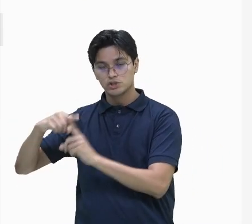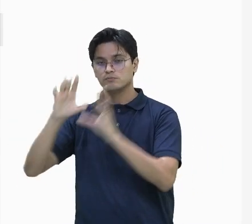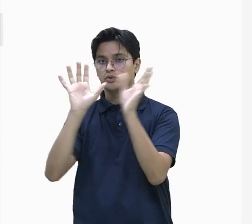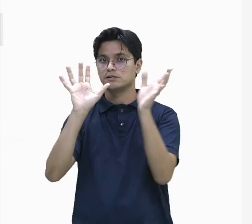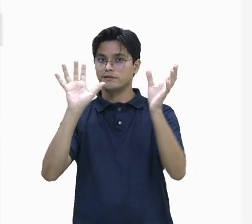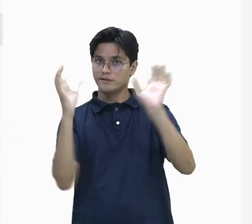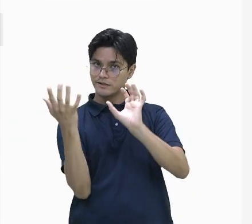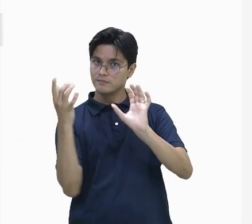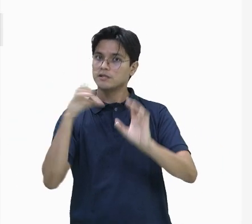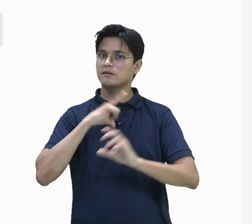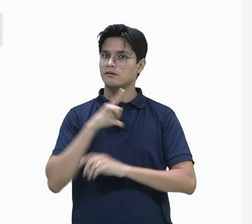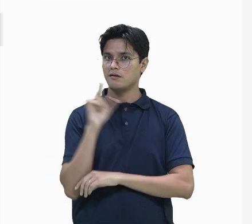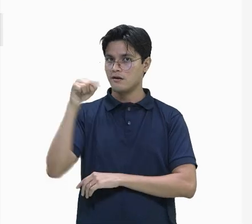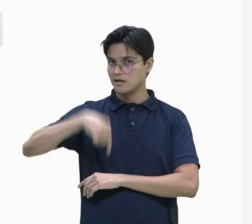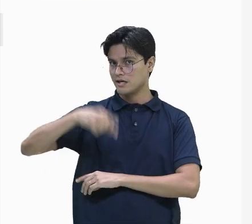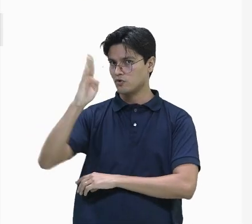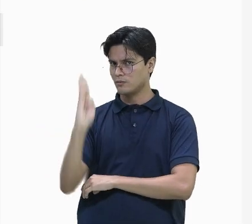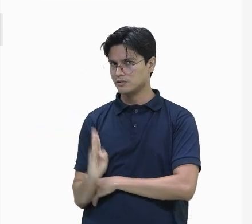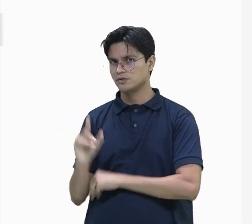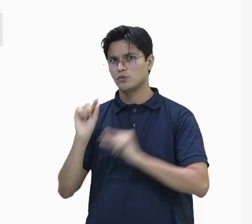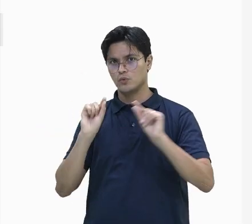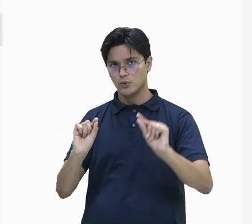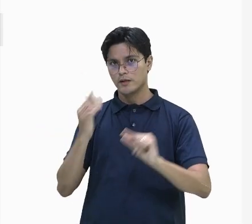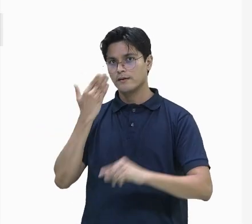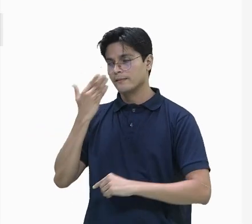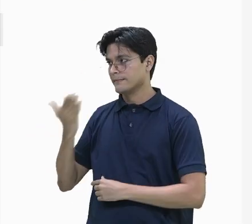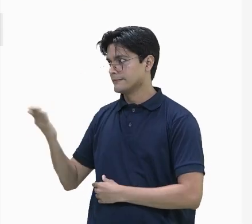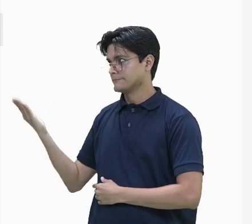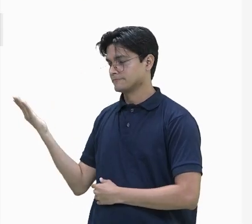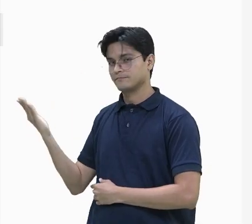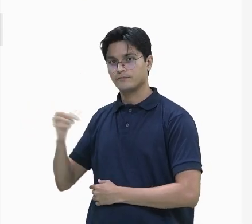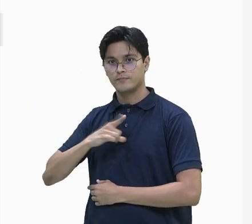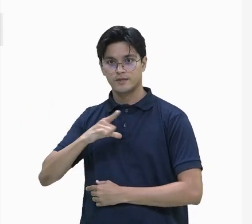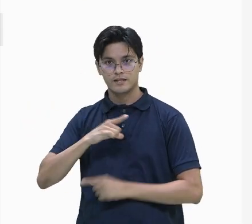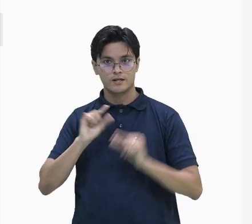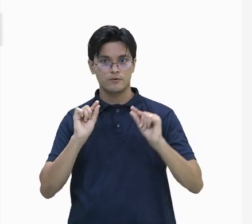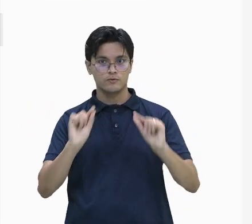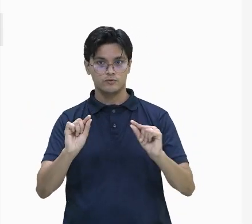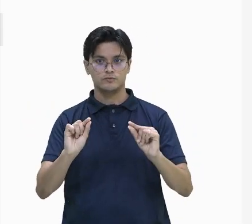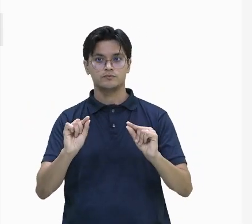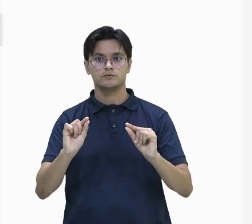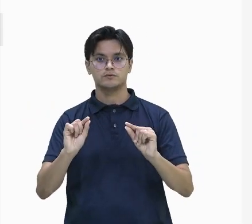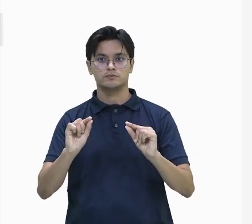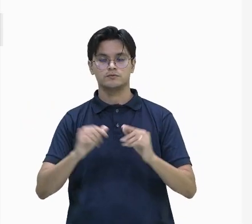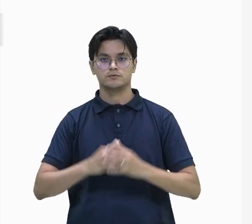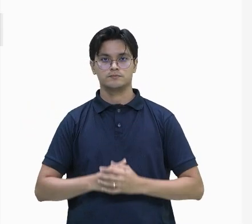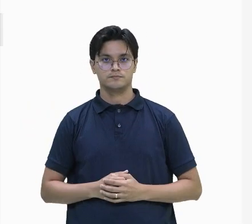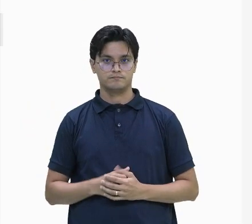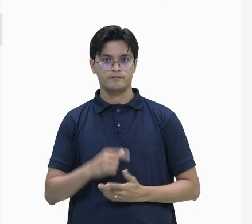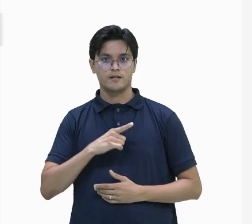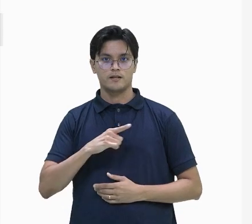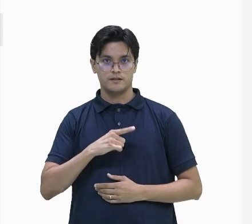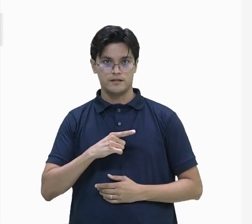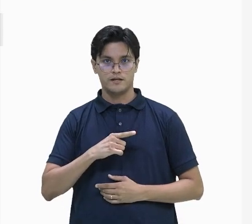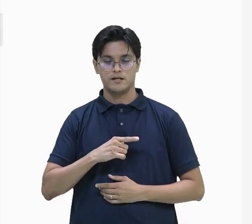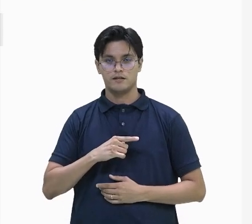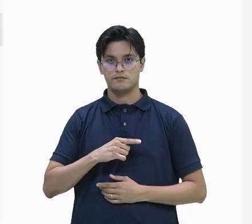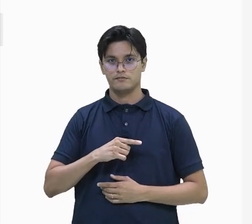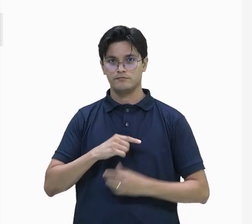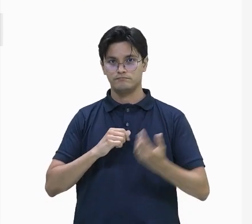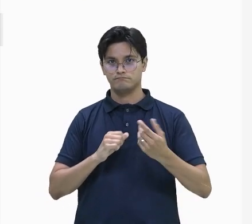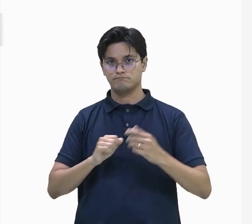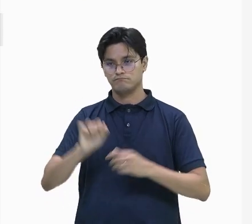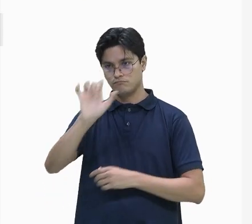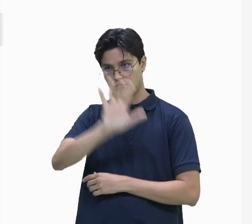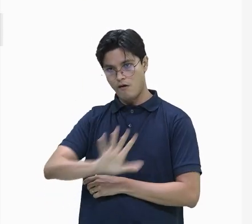país são... Observem aqui, nós temos aqui nessa faixa em vermelho o